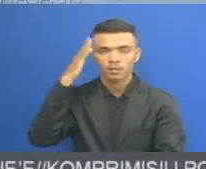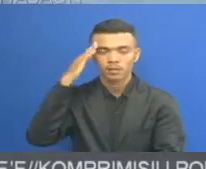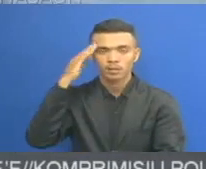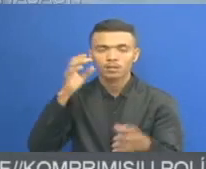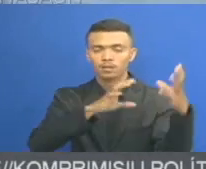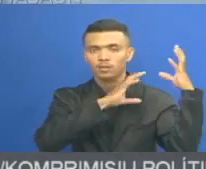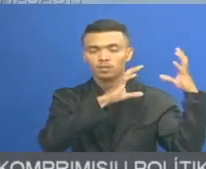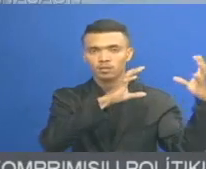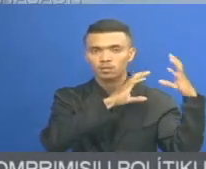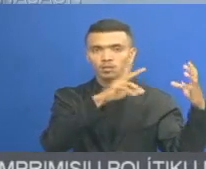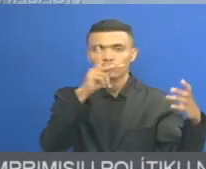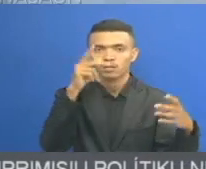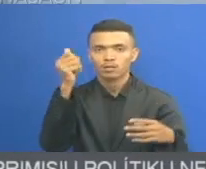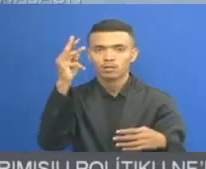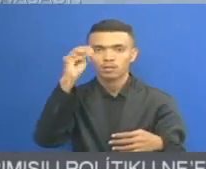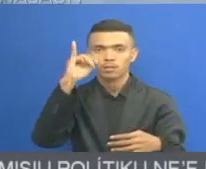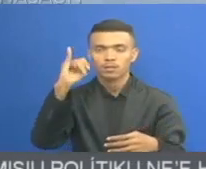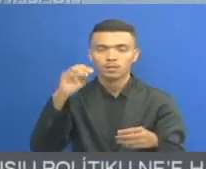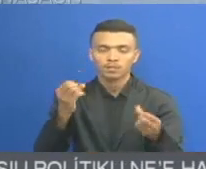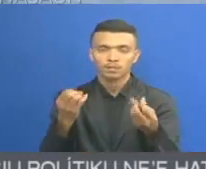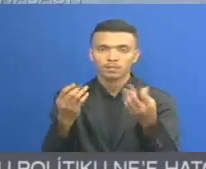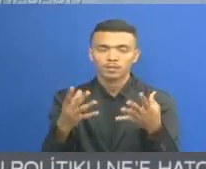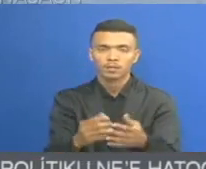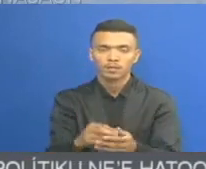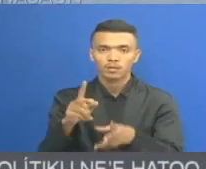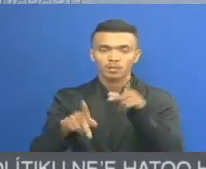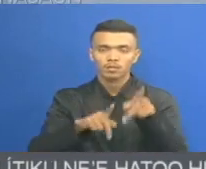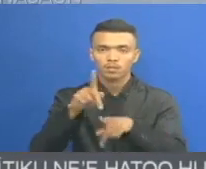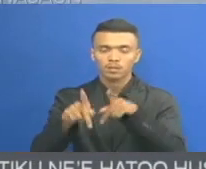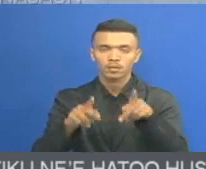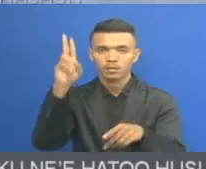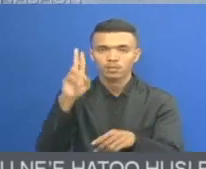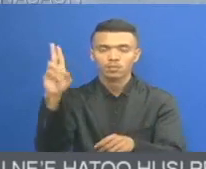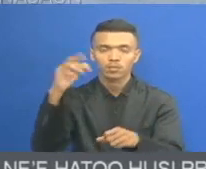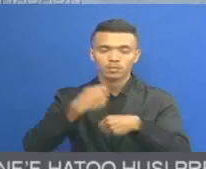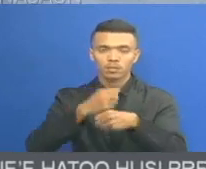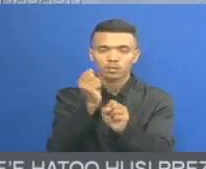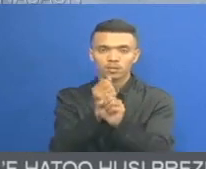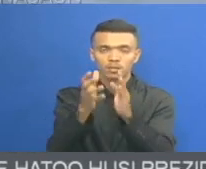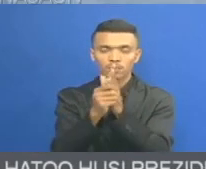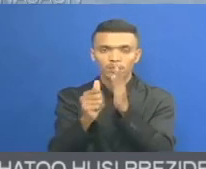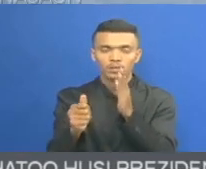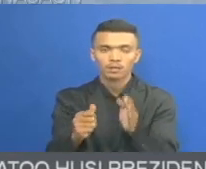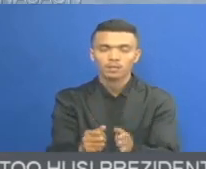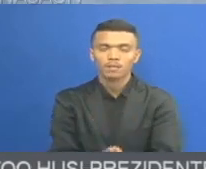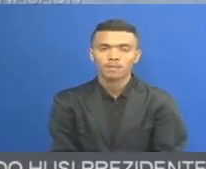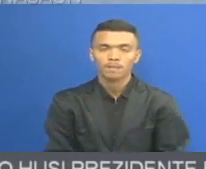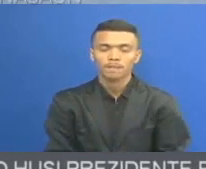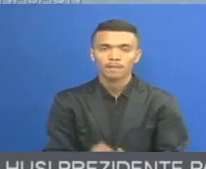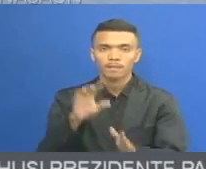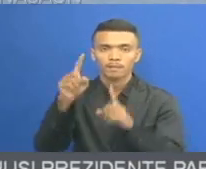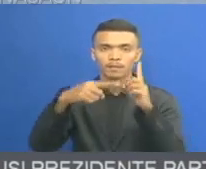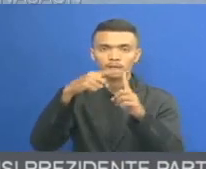be kamine bara e durante ne itene komda di sira uja atu imine nune ne ho tradisional itne be bayar ber hetan